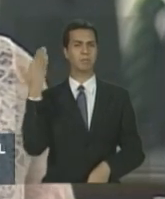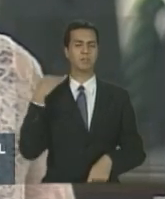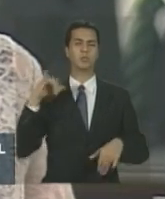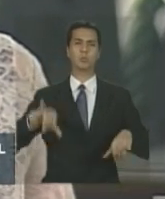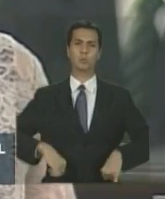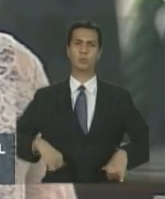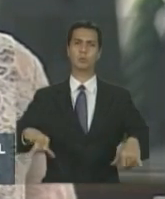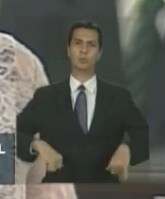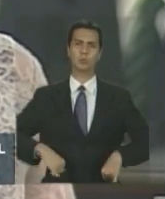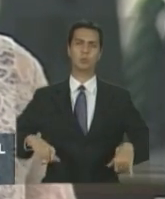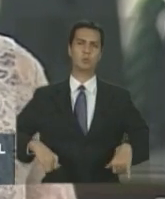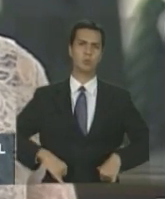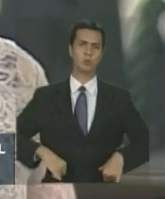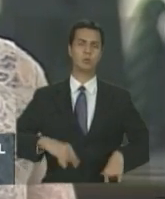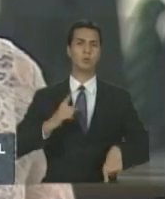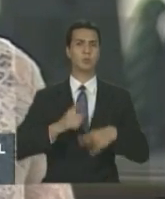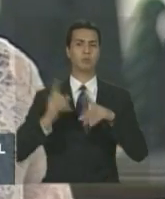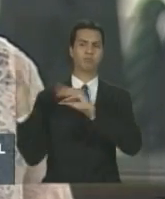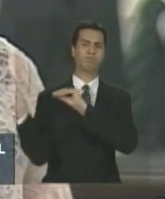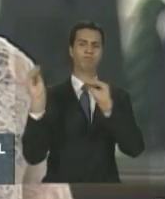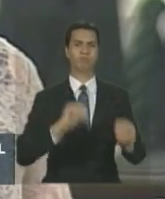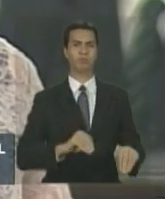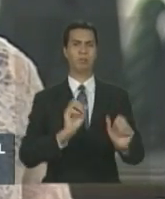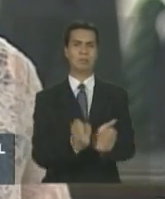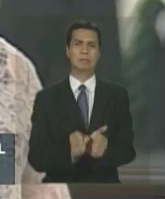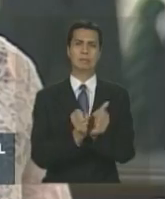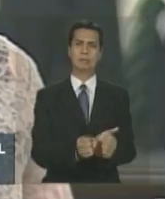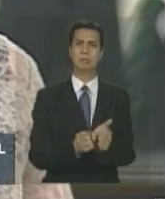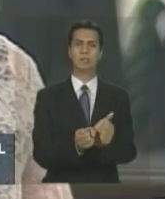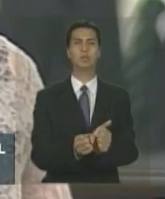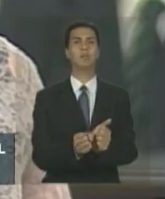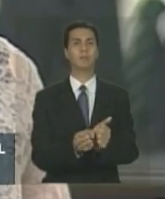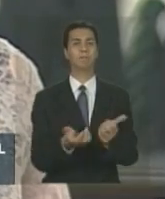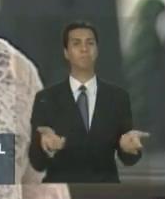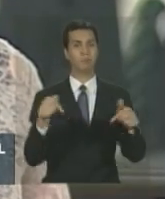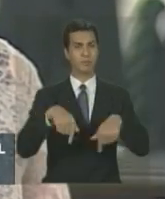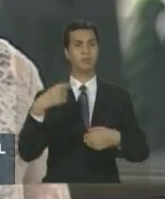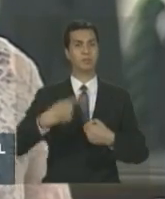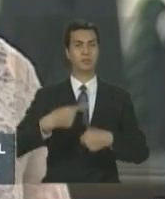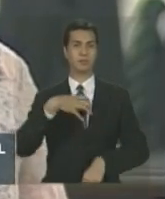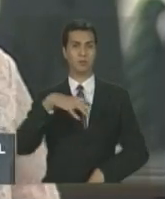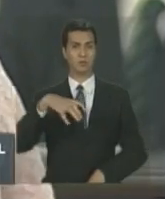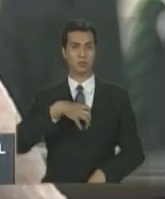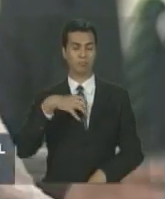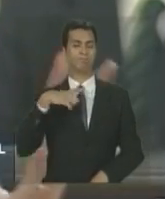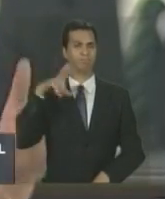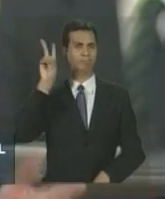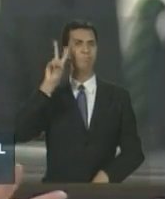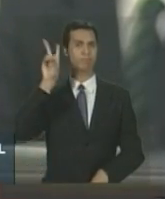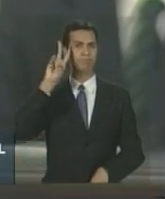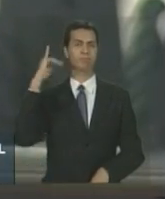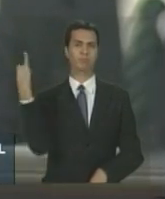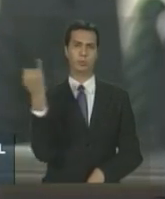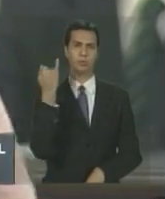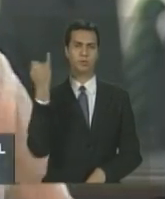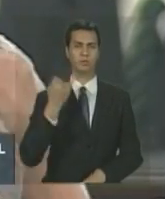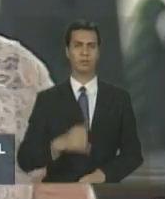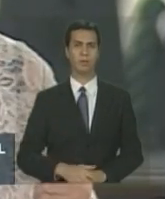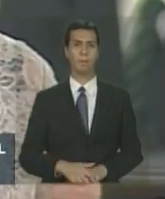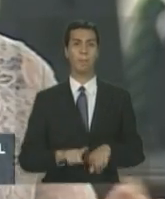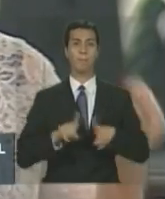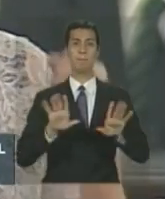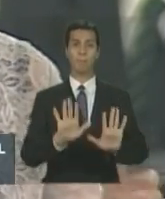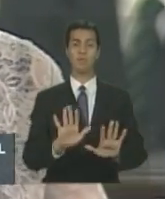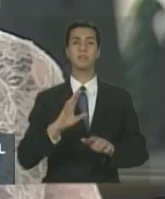submetidos em solo brasileiro. Mas Salvador também tem um lado